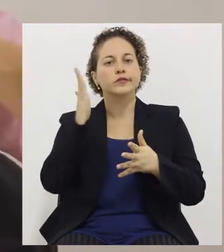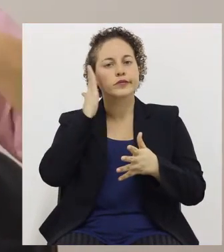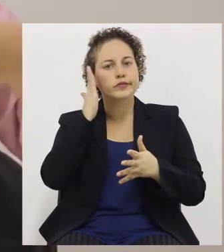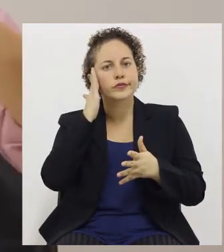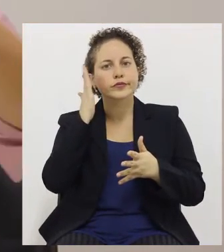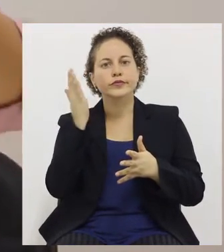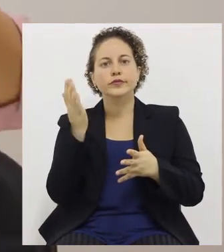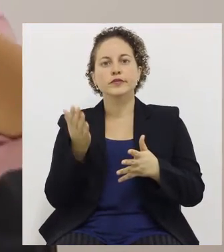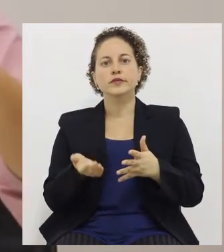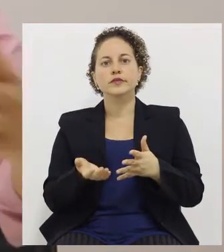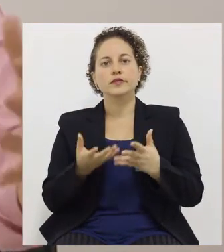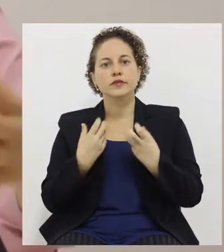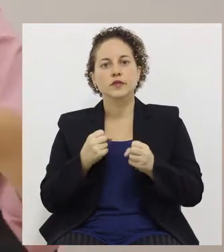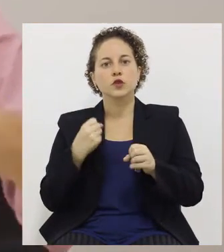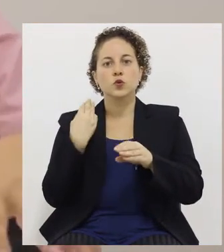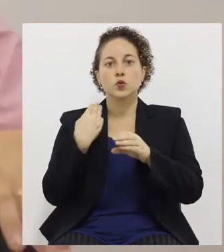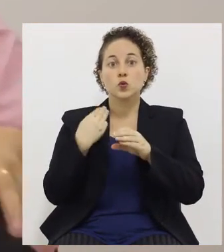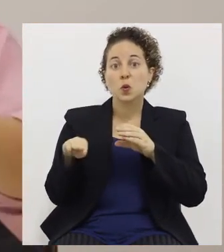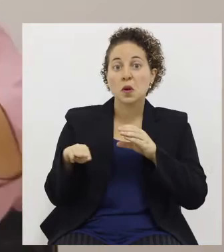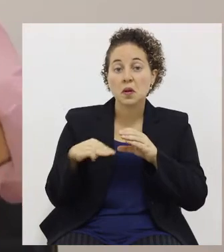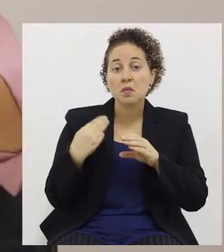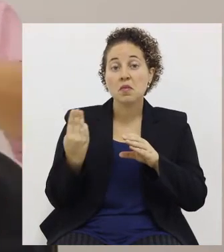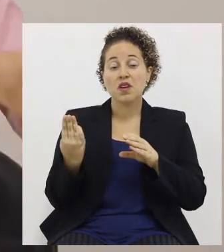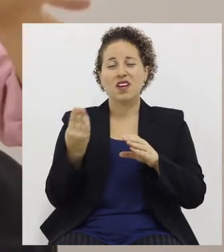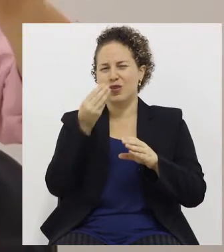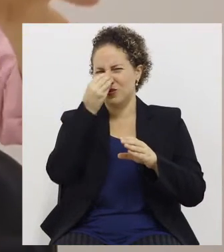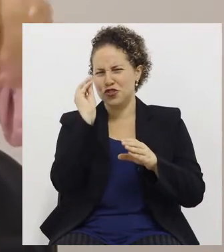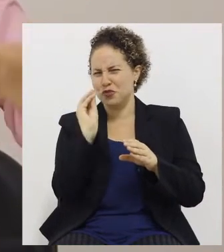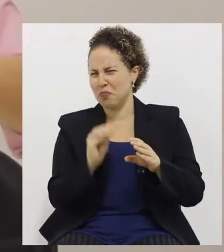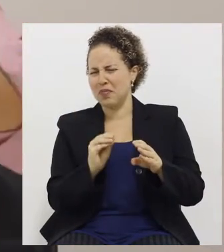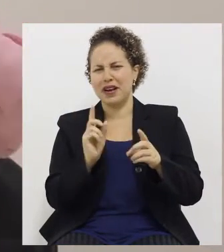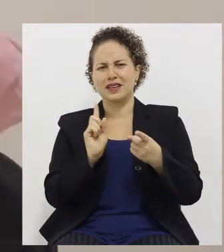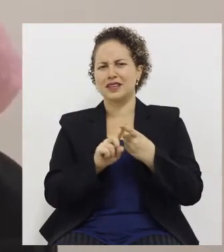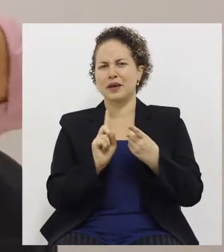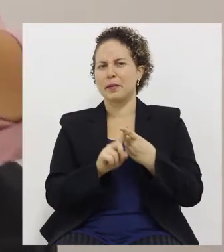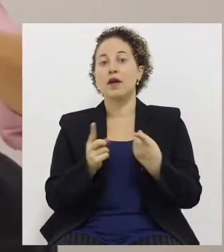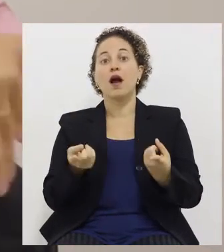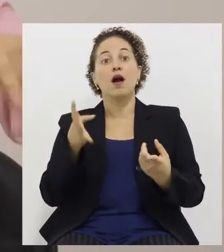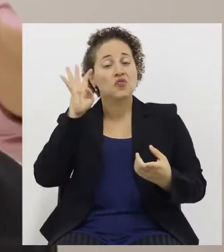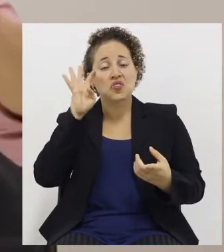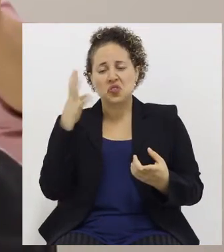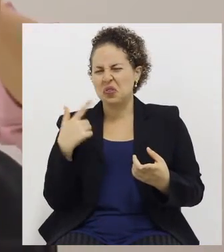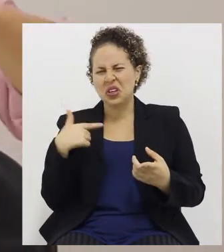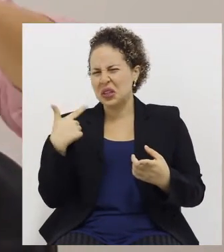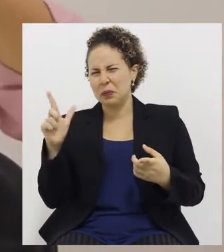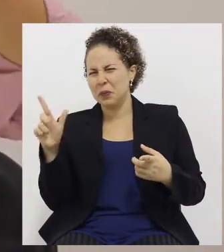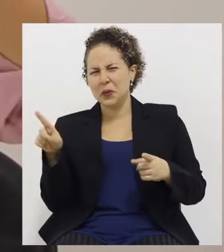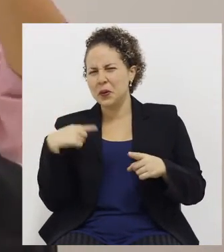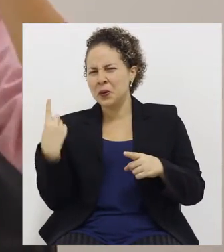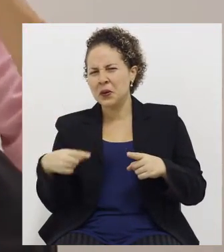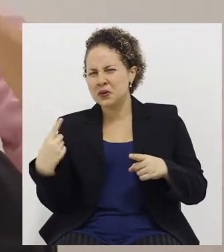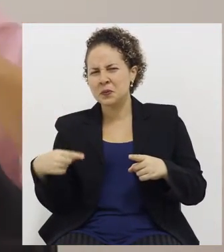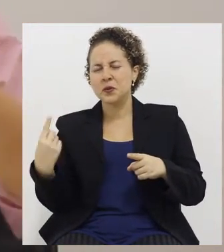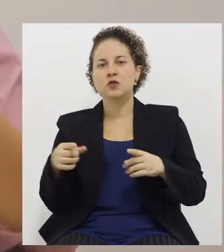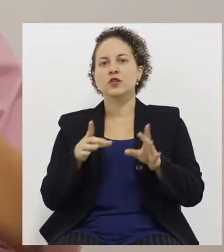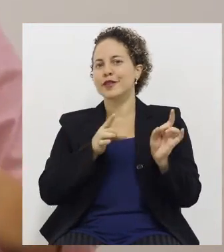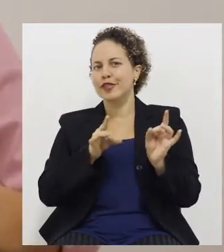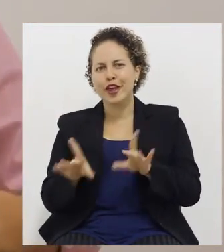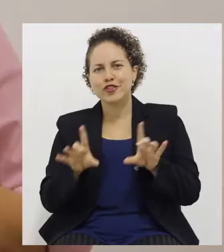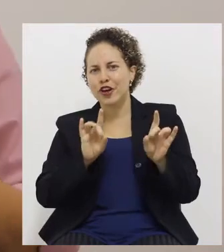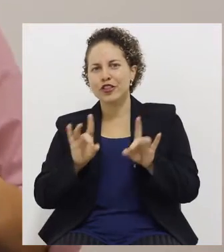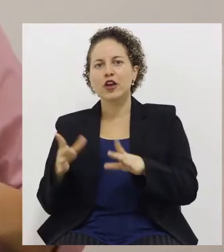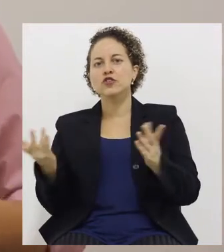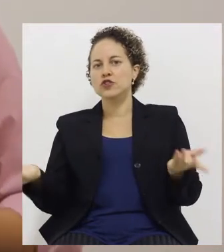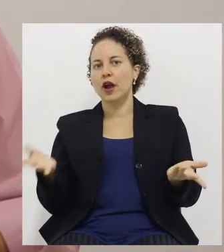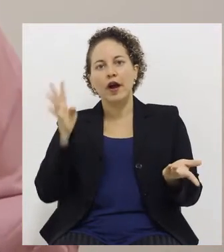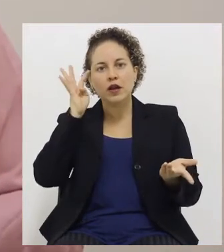ouvem, recebem um e-mail da queixa e ignoram, o indivíduo vai lá e diz, eu vou dar um jeito, estou resolvendo, o